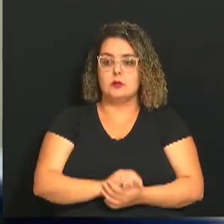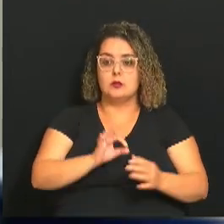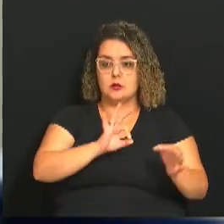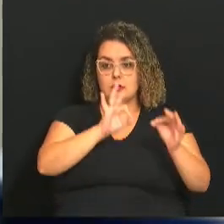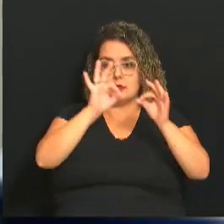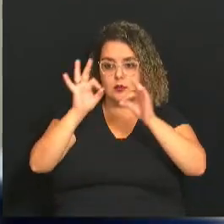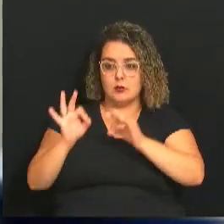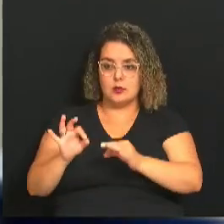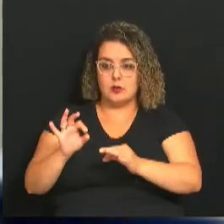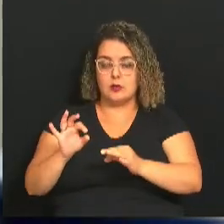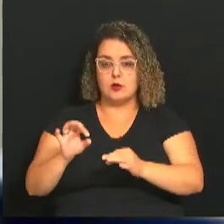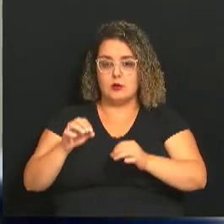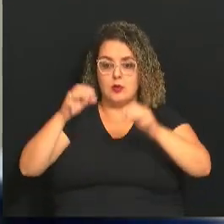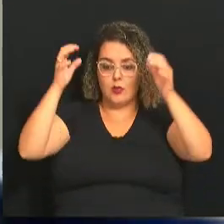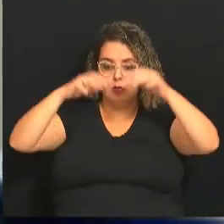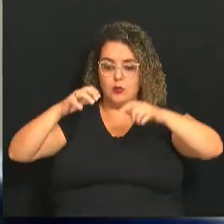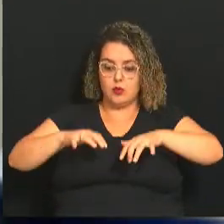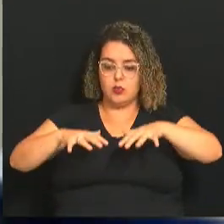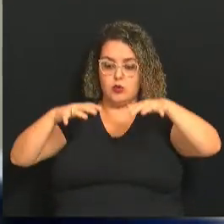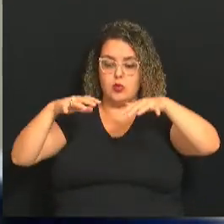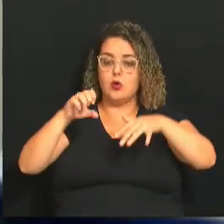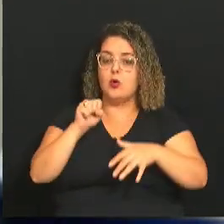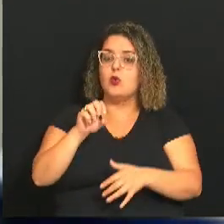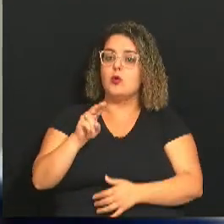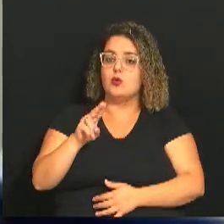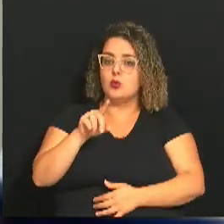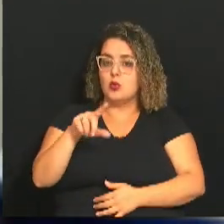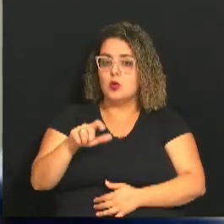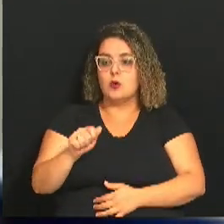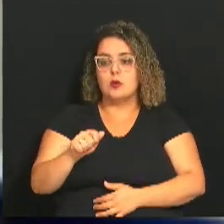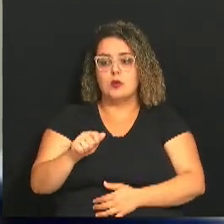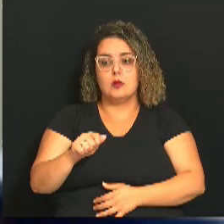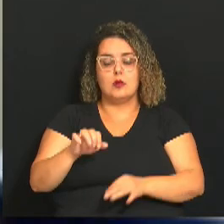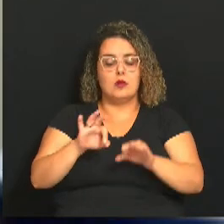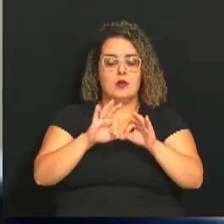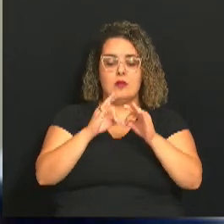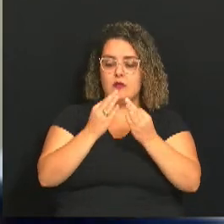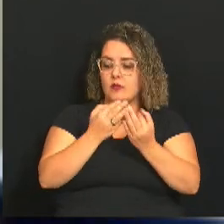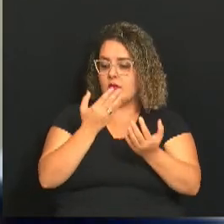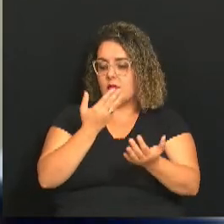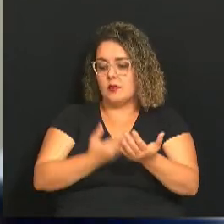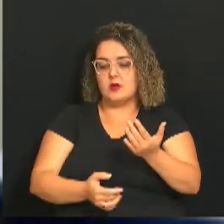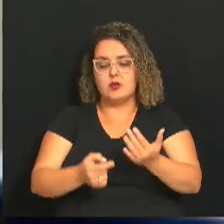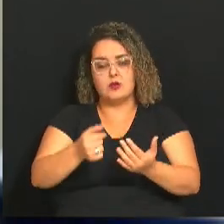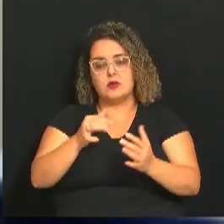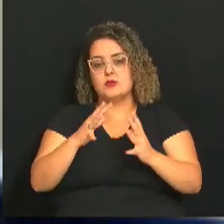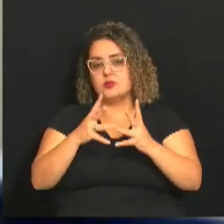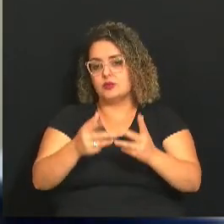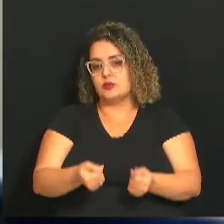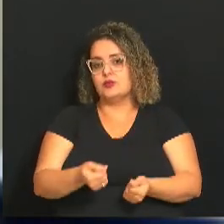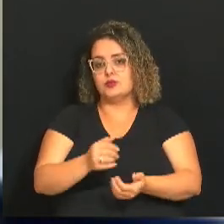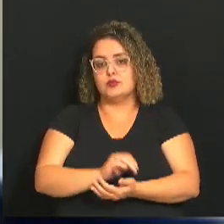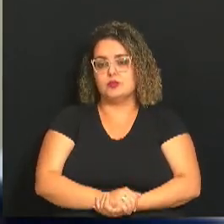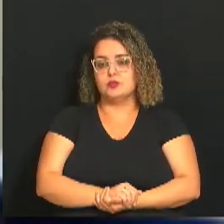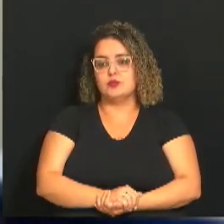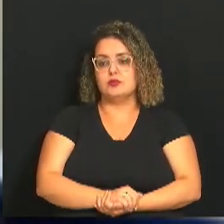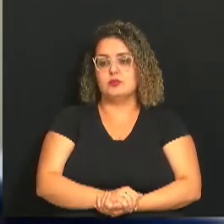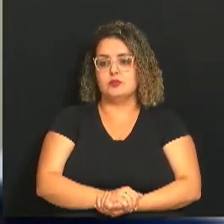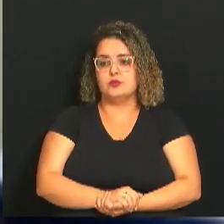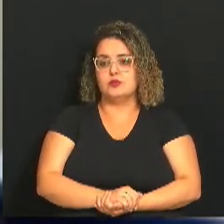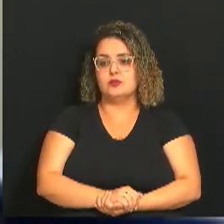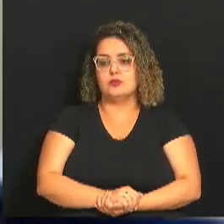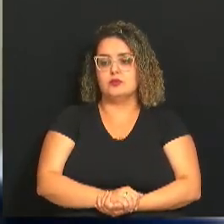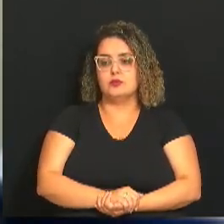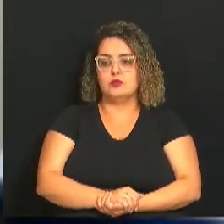quando eu estava como subprefeito. É muito triste, a família perde quase tudo, a gente tem que ficar depois